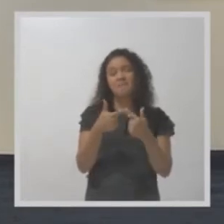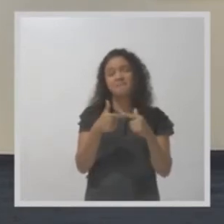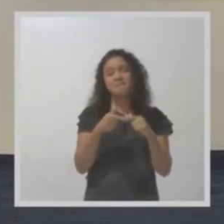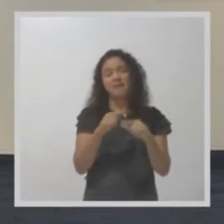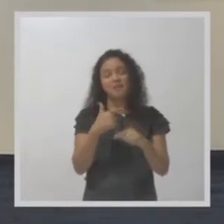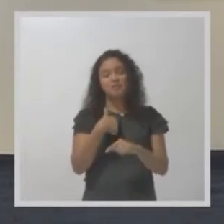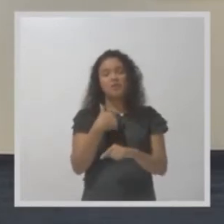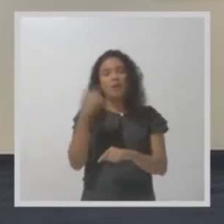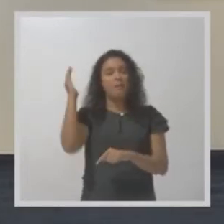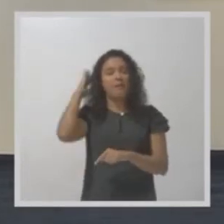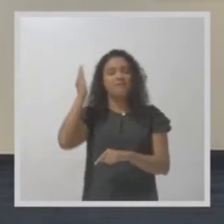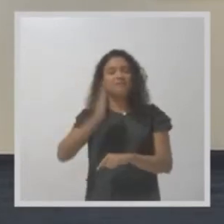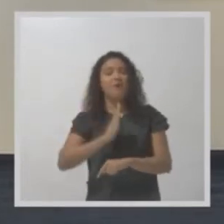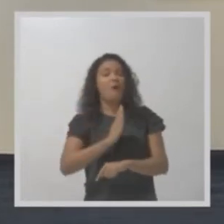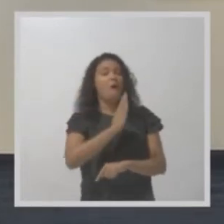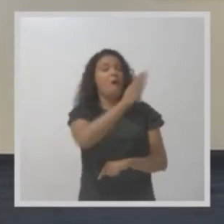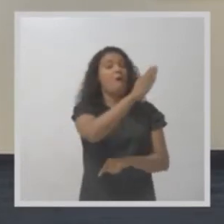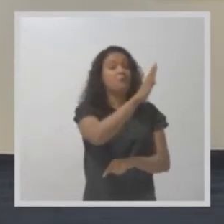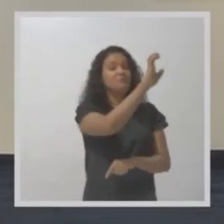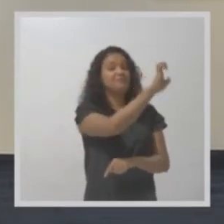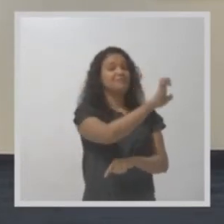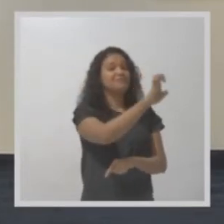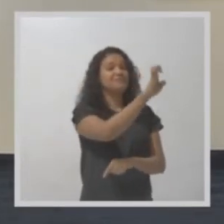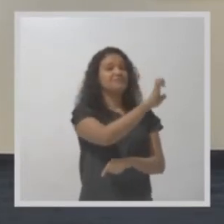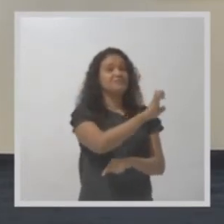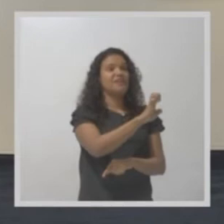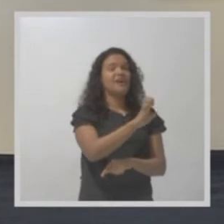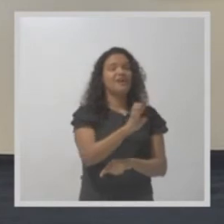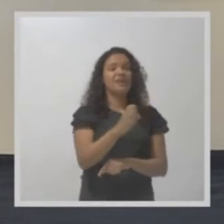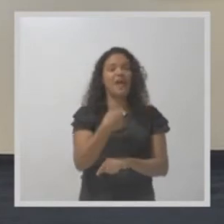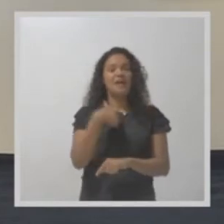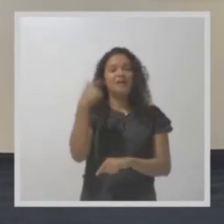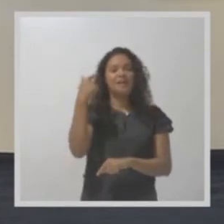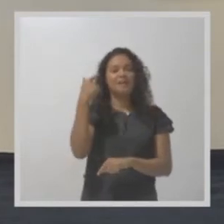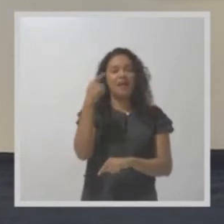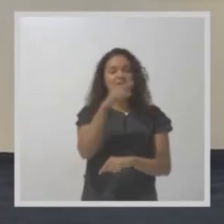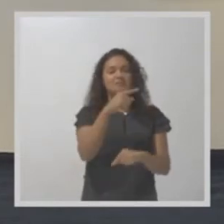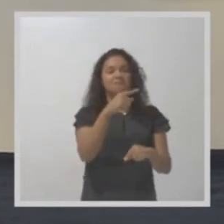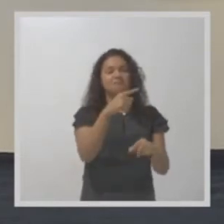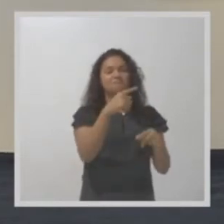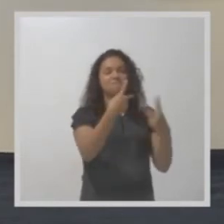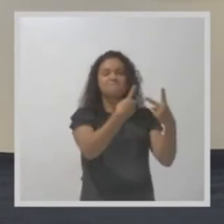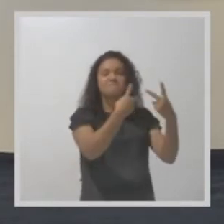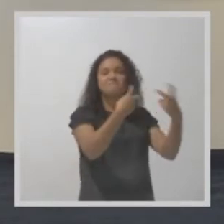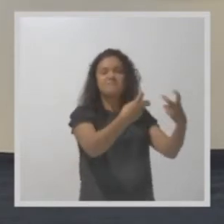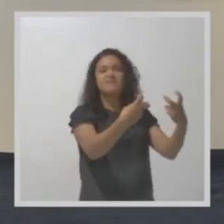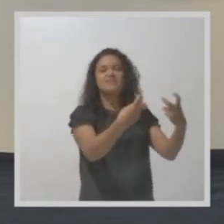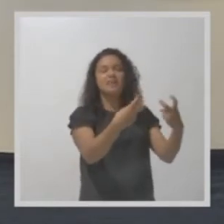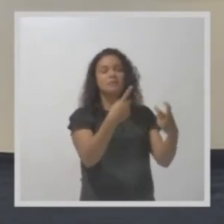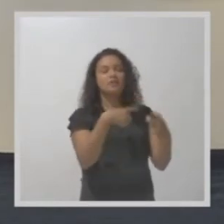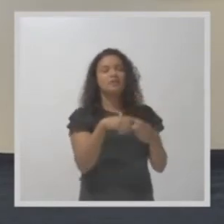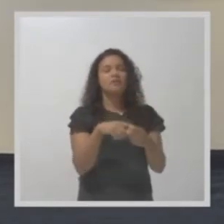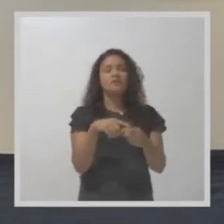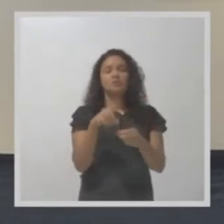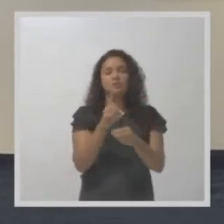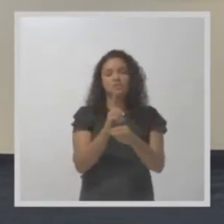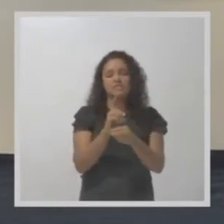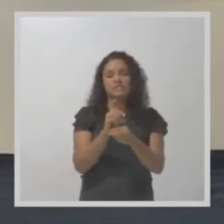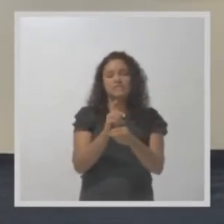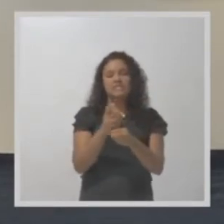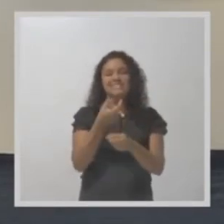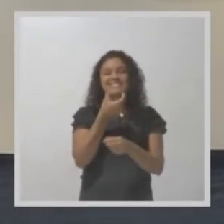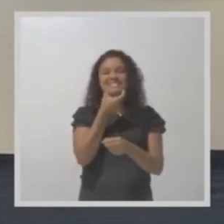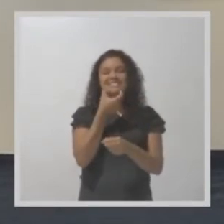nós chiamos muito no nosso falar. O vocabulário, como nós já vimos aí os exemplos, principalmente do